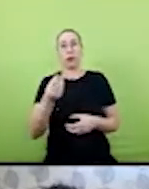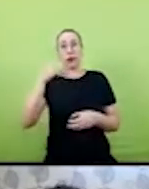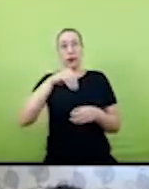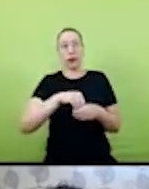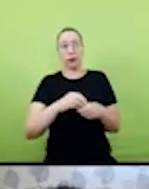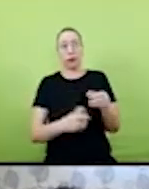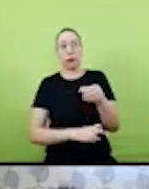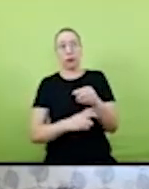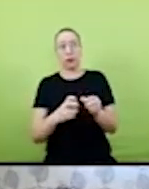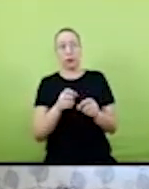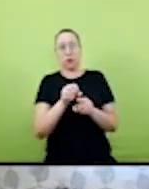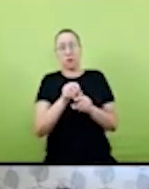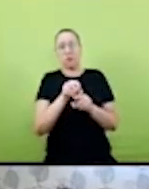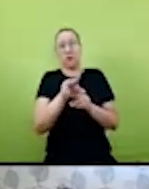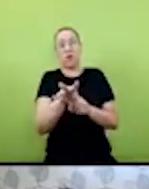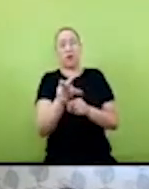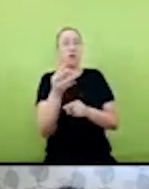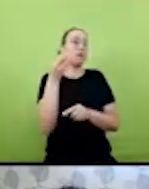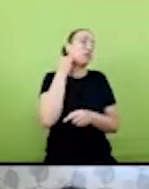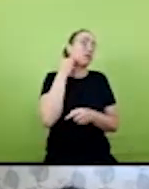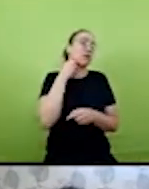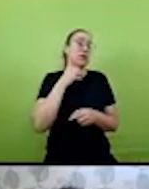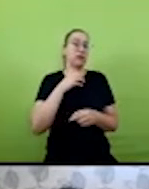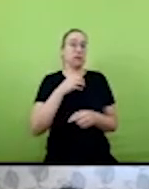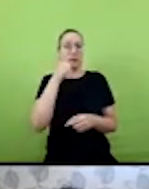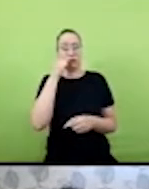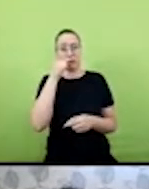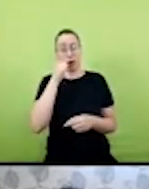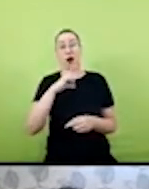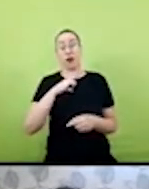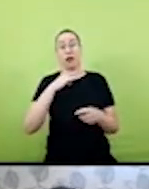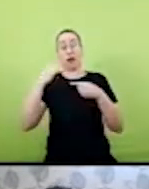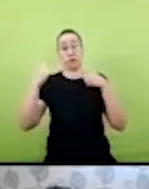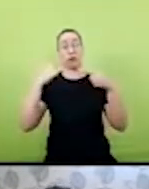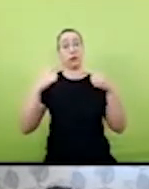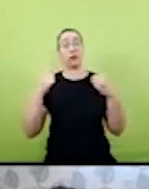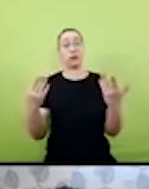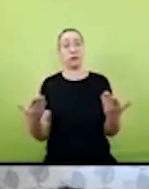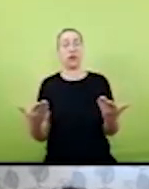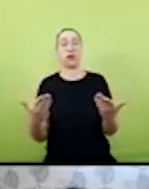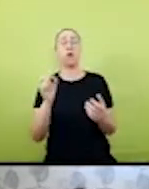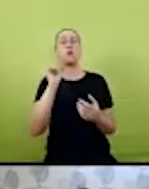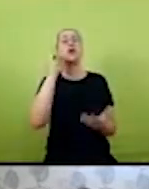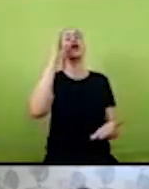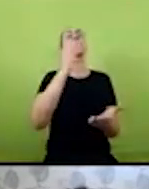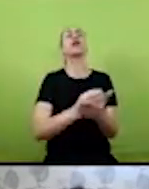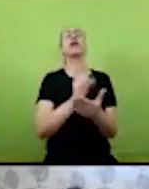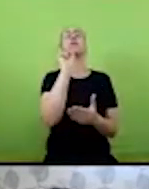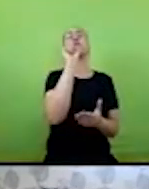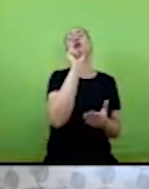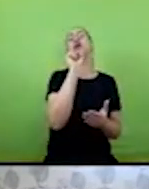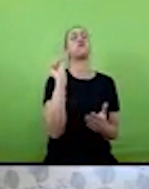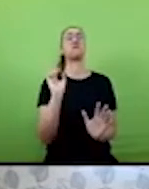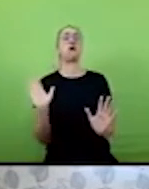metrô, e aí levantou toda essa discussão, né, de o que é crime, o que não é, porque era